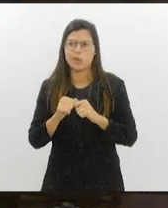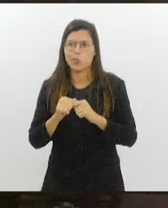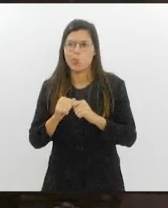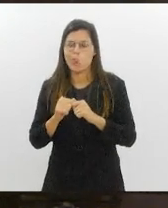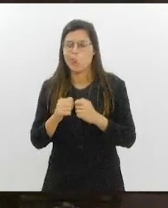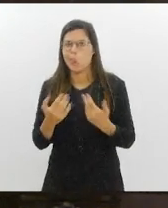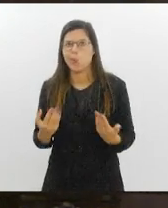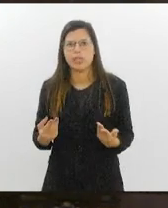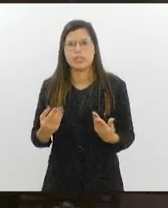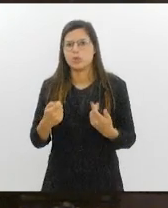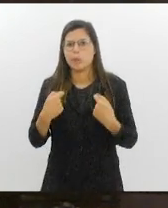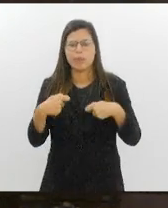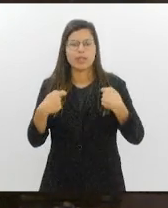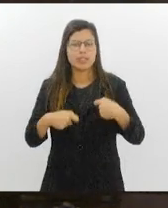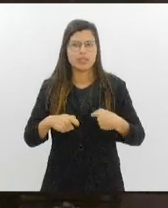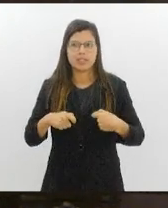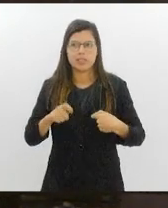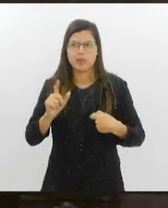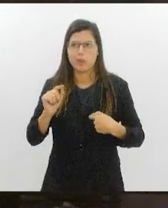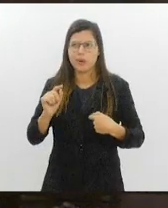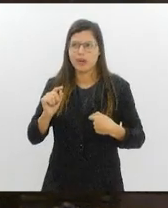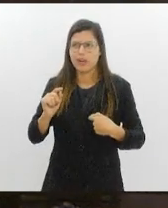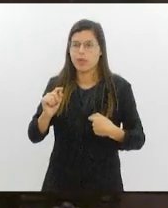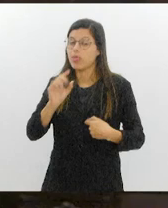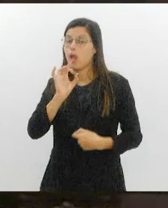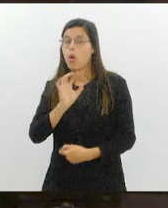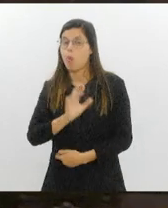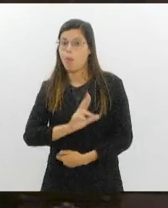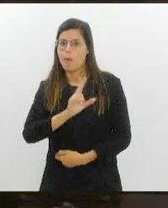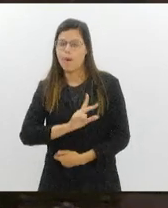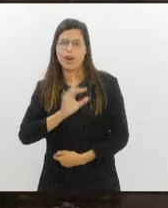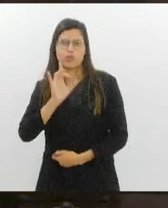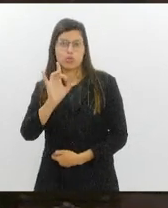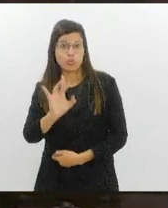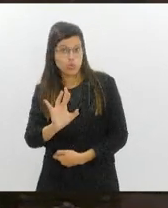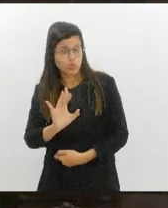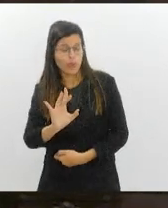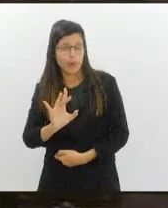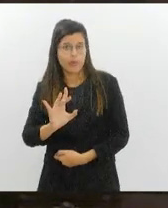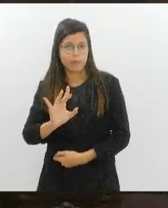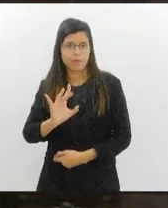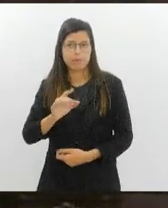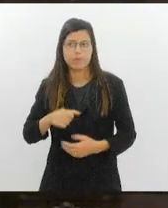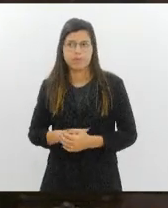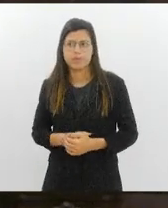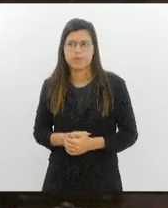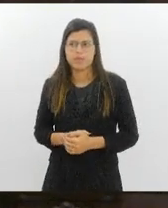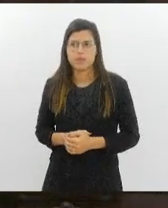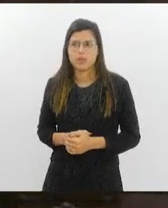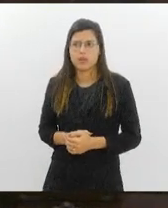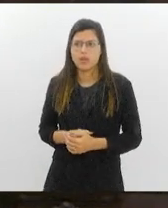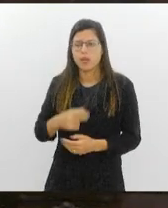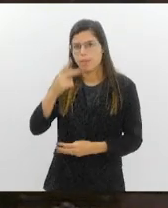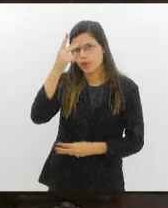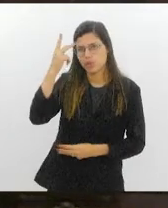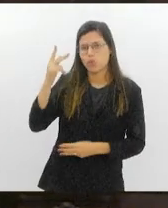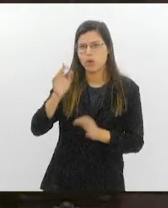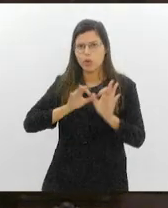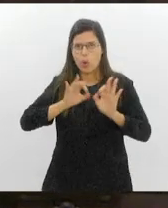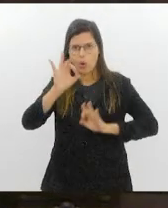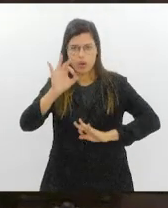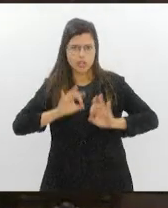não é necessário, quer dizer, não é apenas, não é formado apenas, né, pela cabeça que pensa e pelos